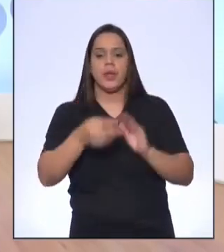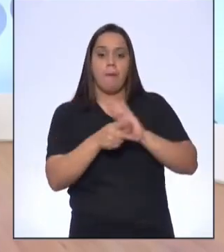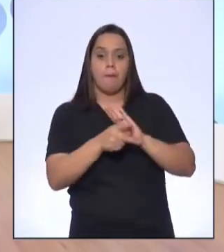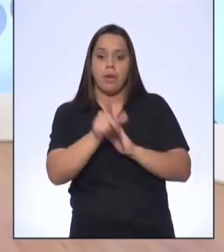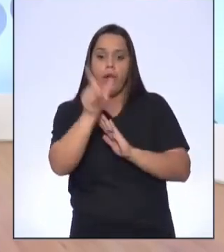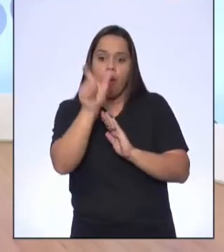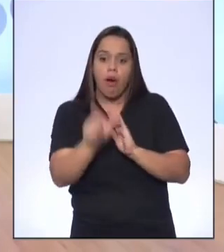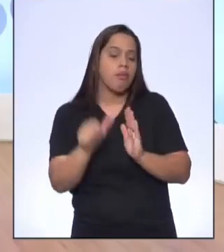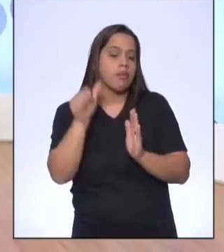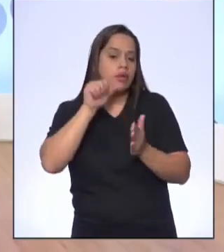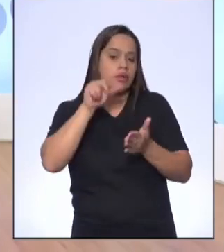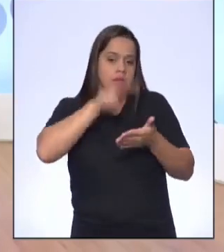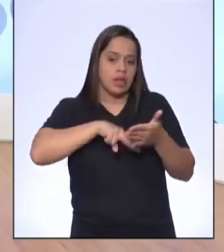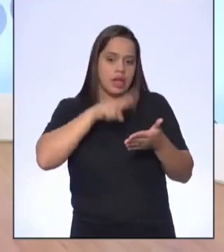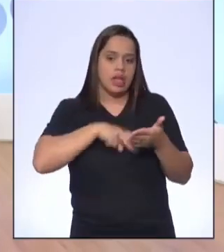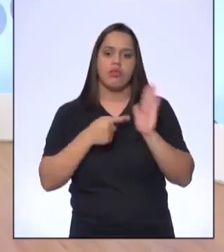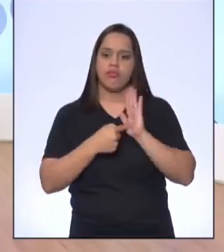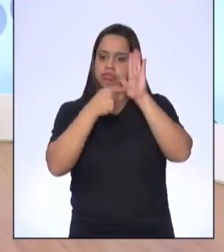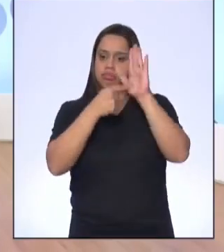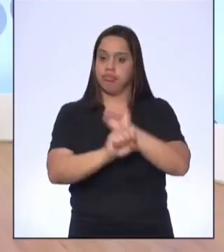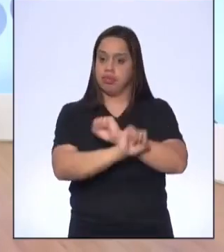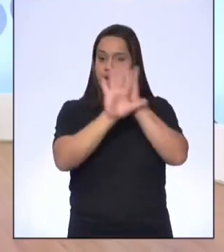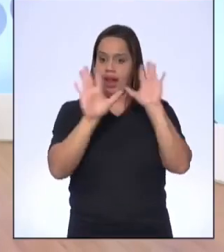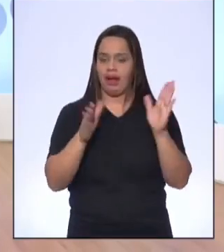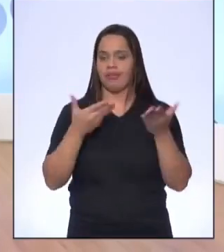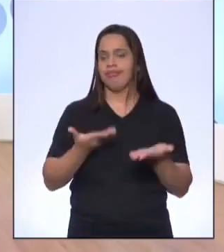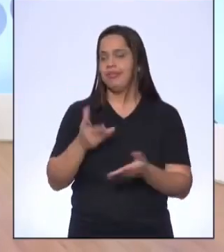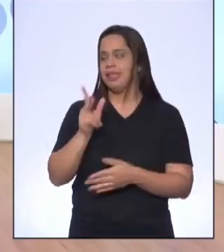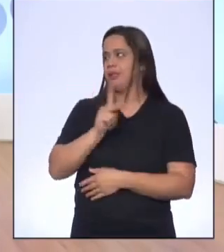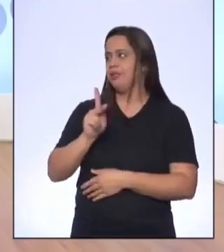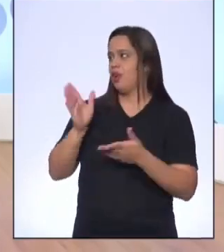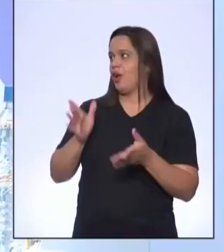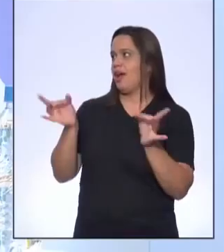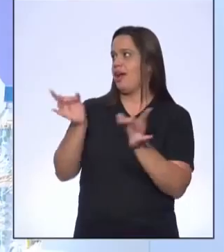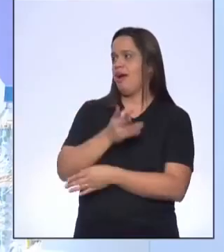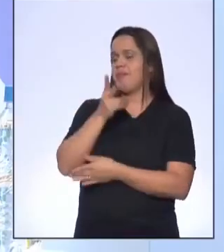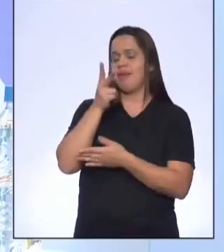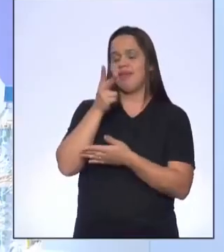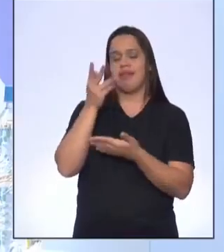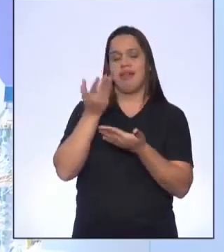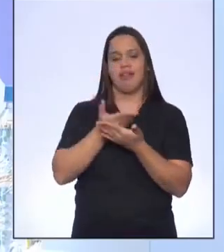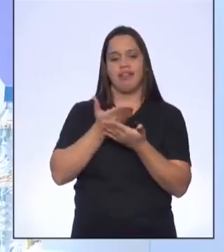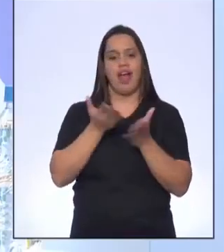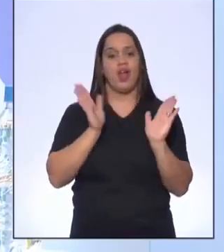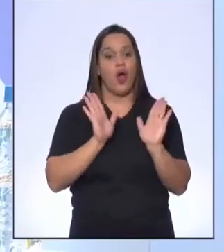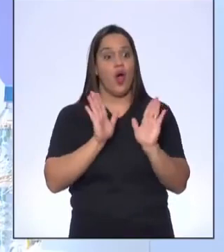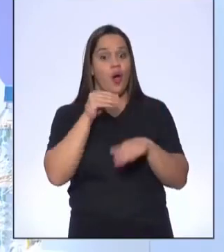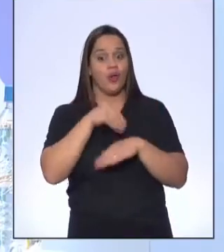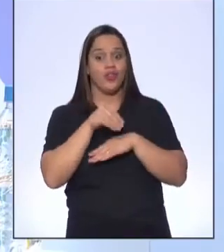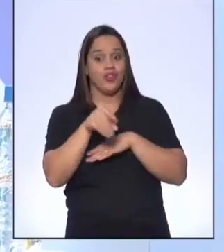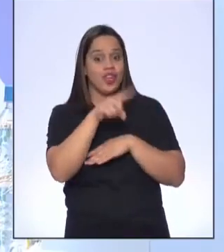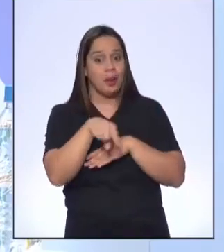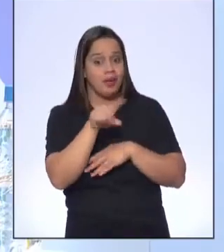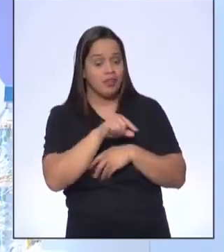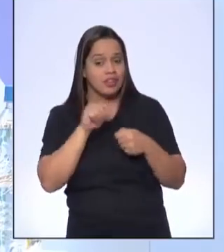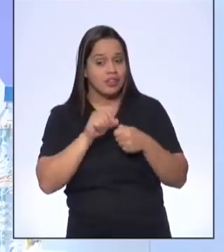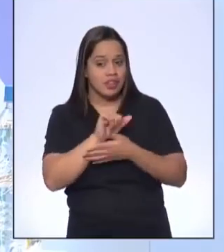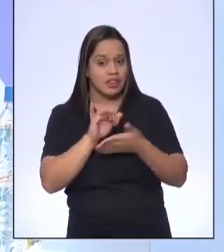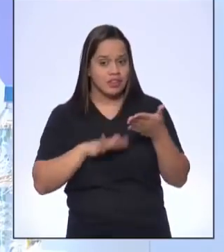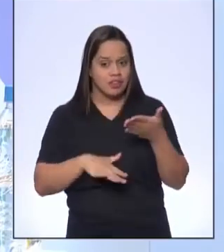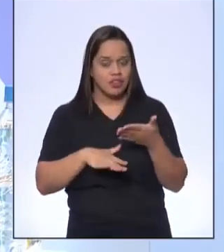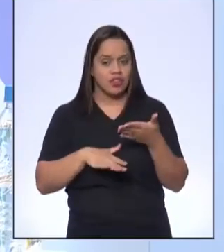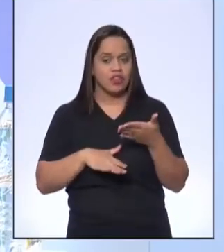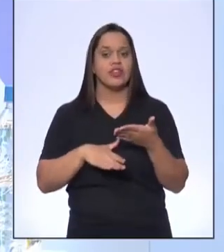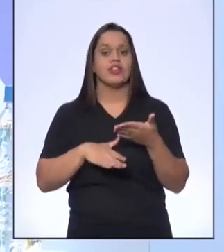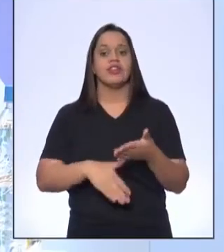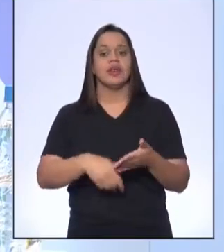Exatamente. Professora, estamos chegando ao final da nossa aula. Eu vou sugerir que vocês façam o seguinte, como lição de casa. Gravem um